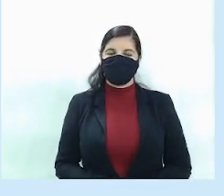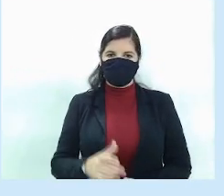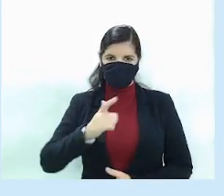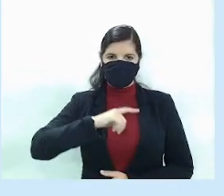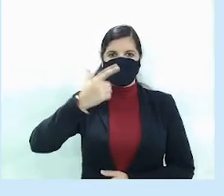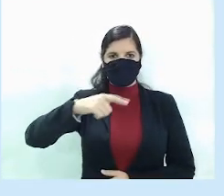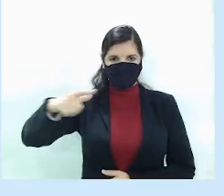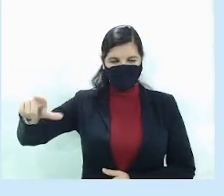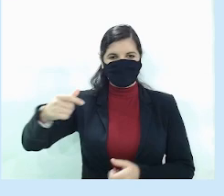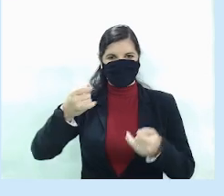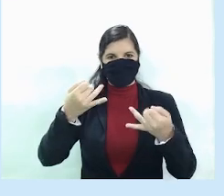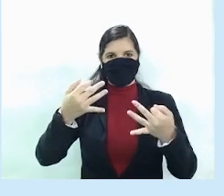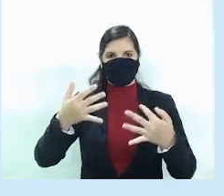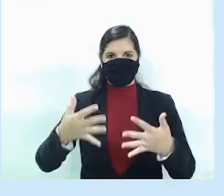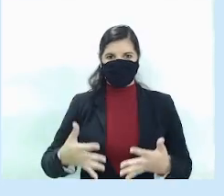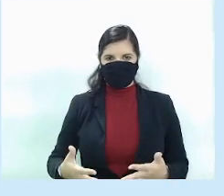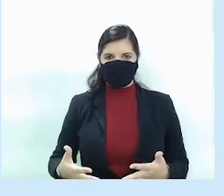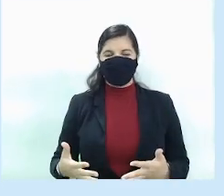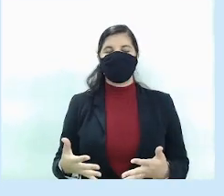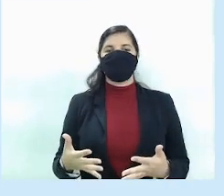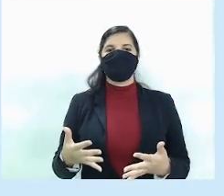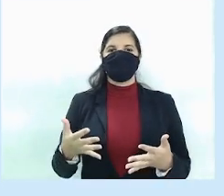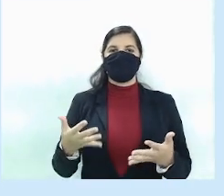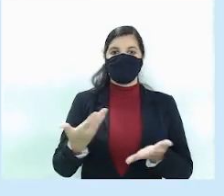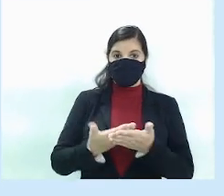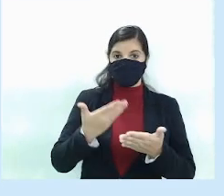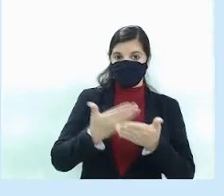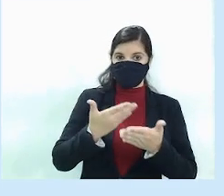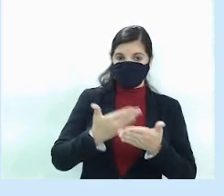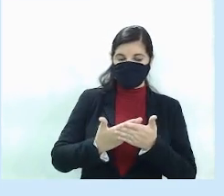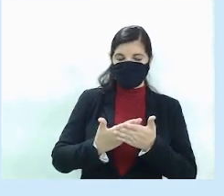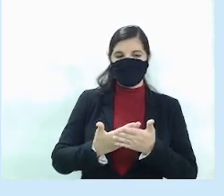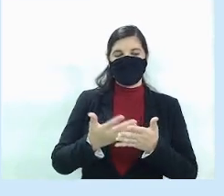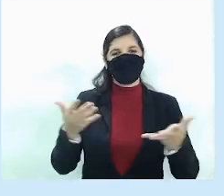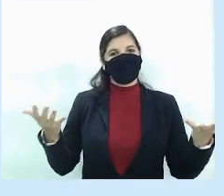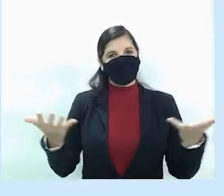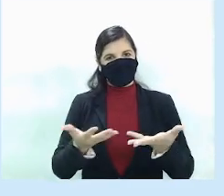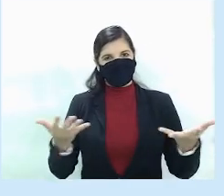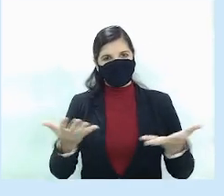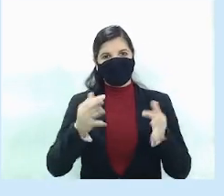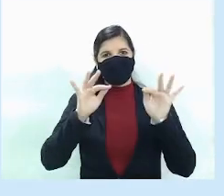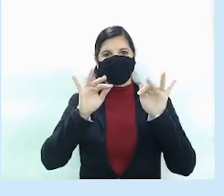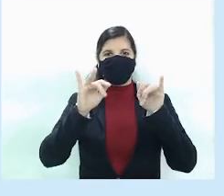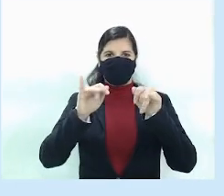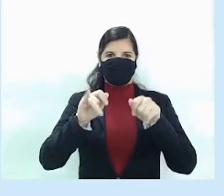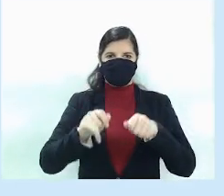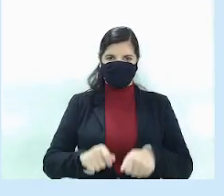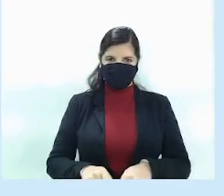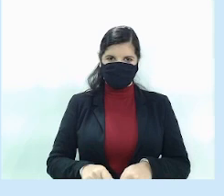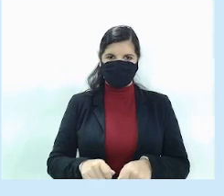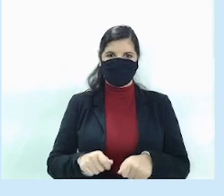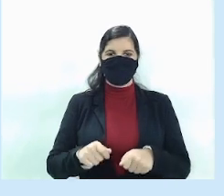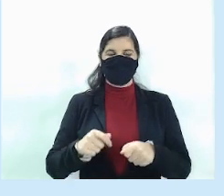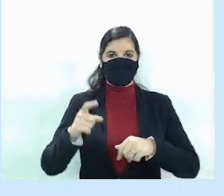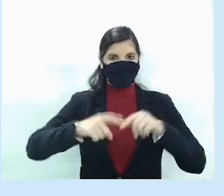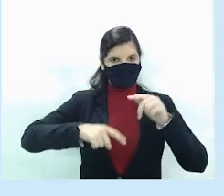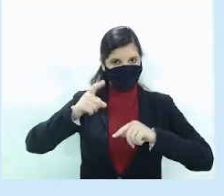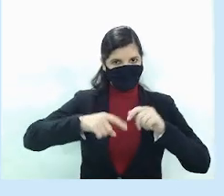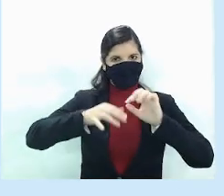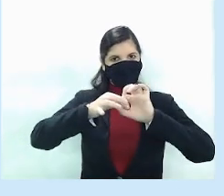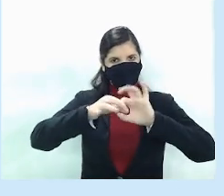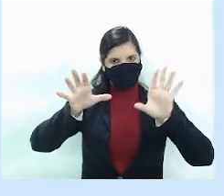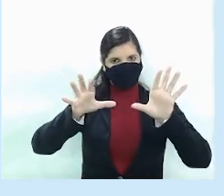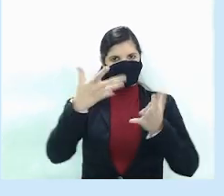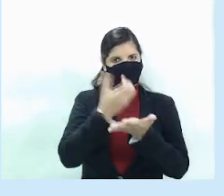tem algumas outras coisas para ver durante essa aula, mas a gente vai encerrar por aqui. Eu vou deixar esse material, vocês